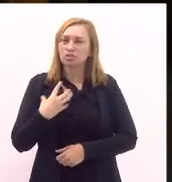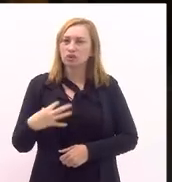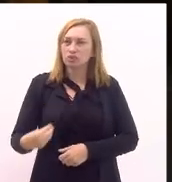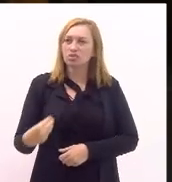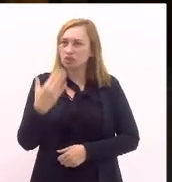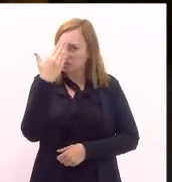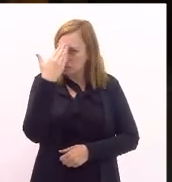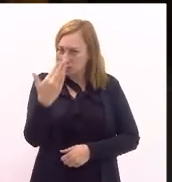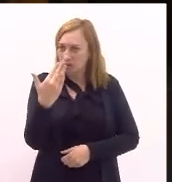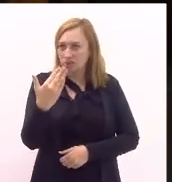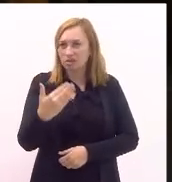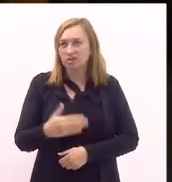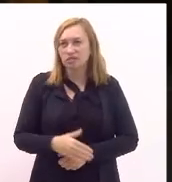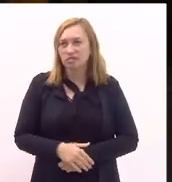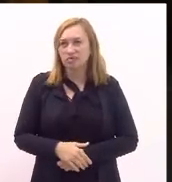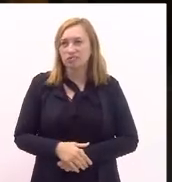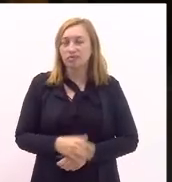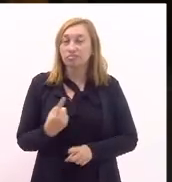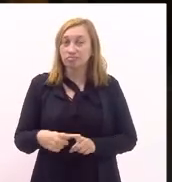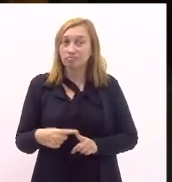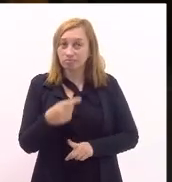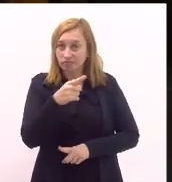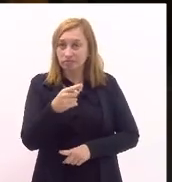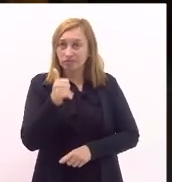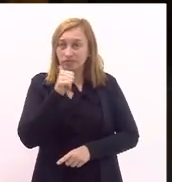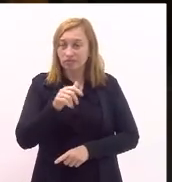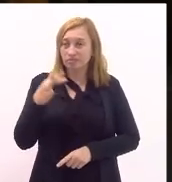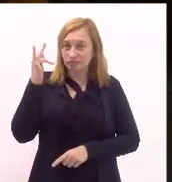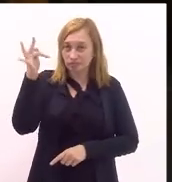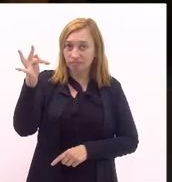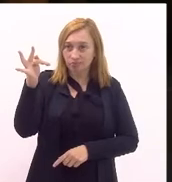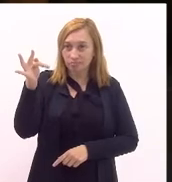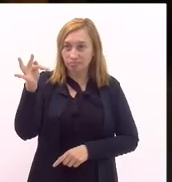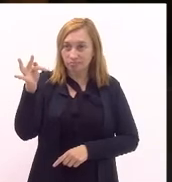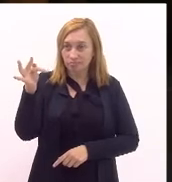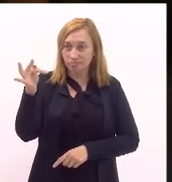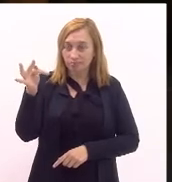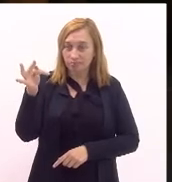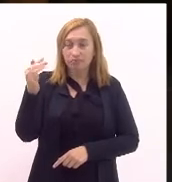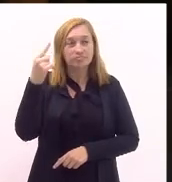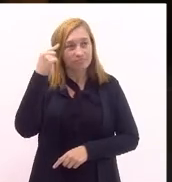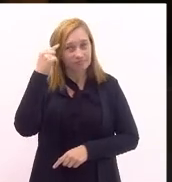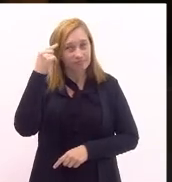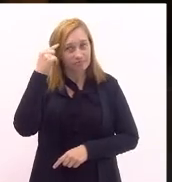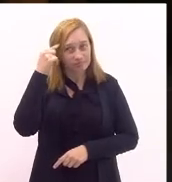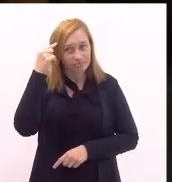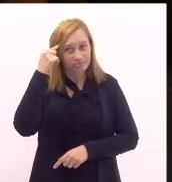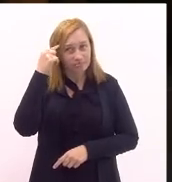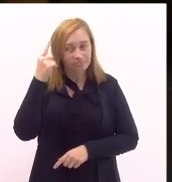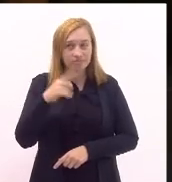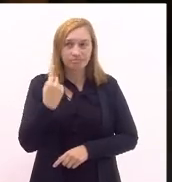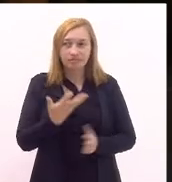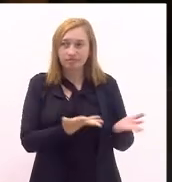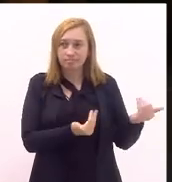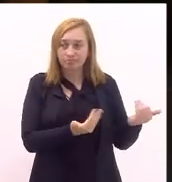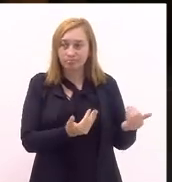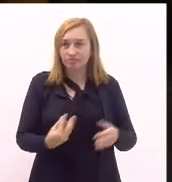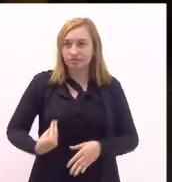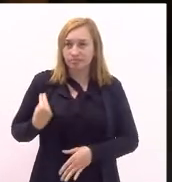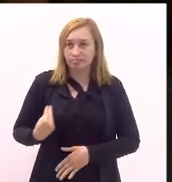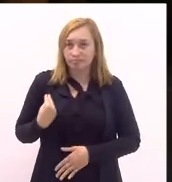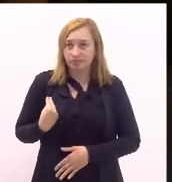e eu te agradeço muito o que você é uma mulher do Futuro Você é uma mulher que pensa a nossa juventude Negra